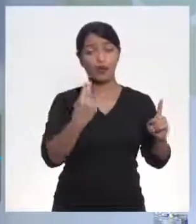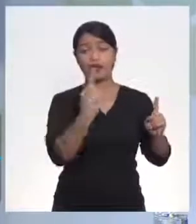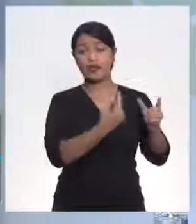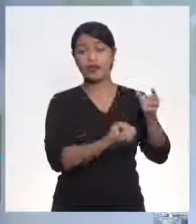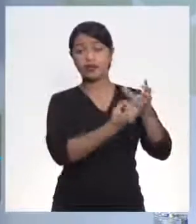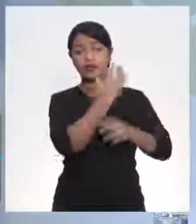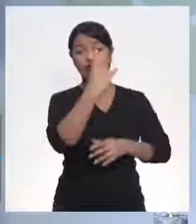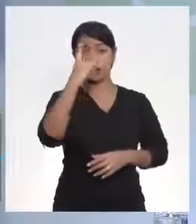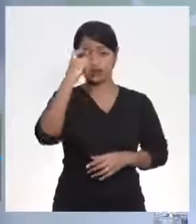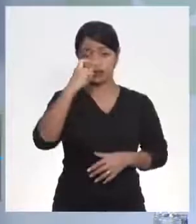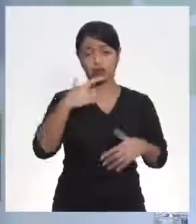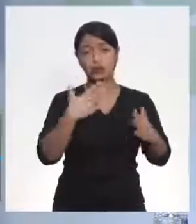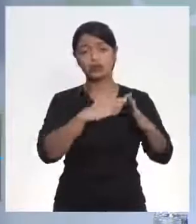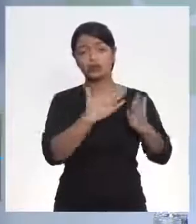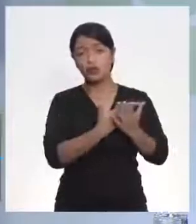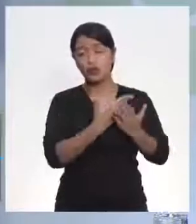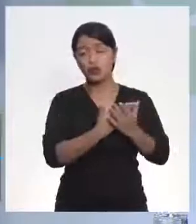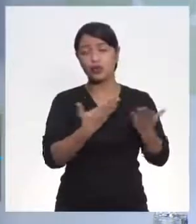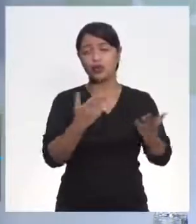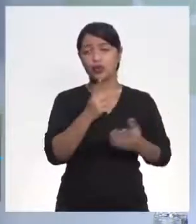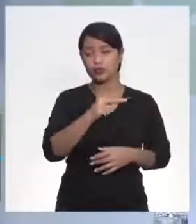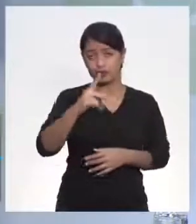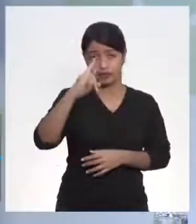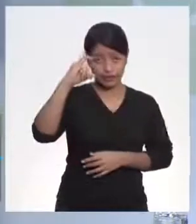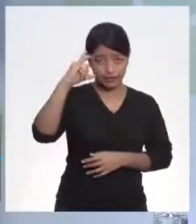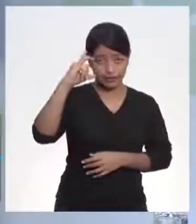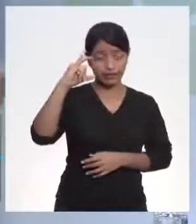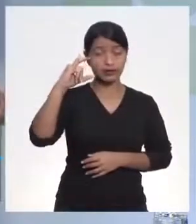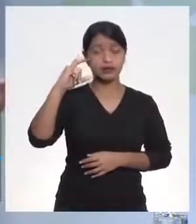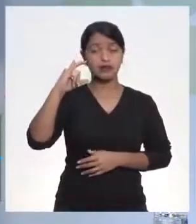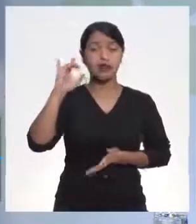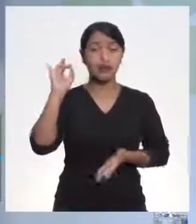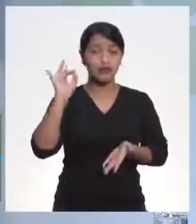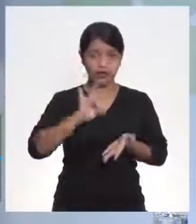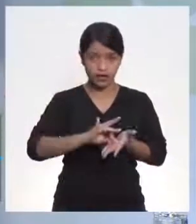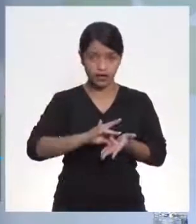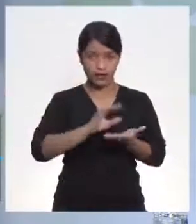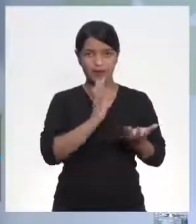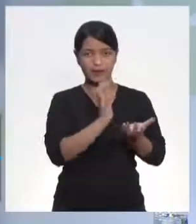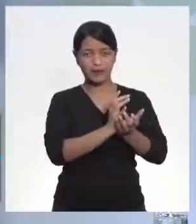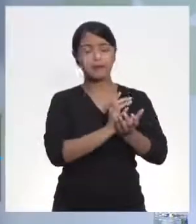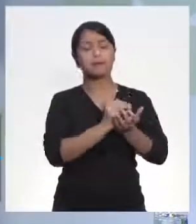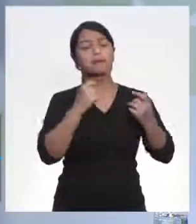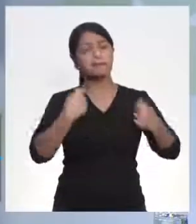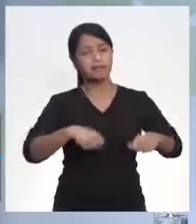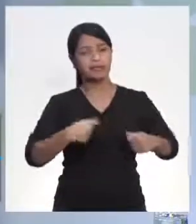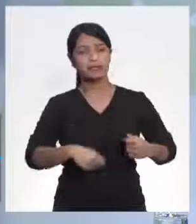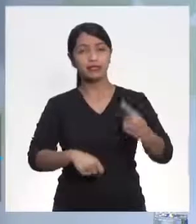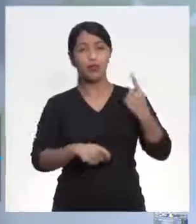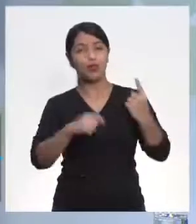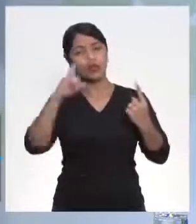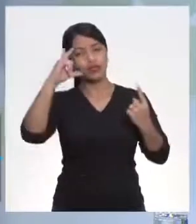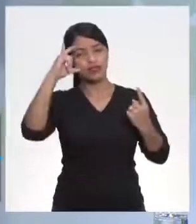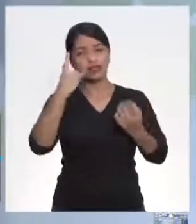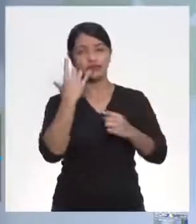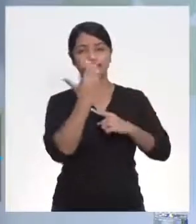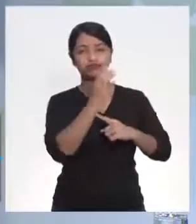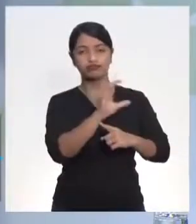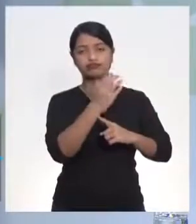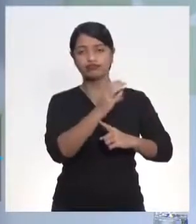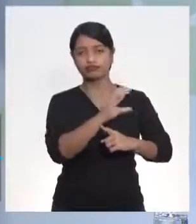escola, ou do professor, qual seja, né, que for a página oficial, digamos assim, da equipe, né, ela que vai fazer